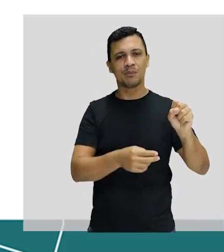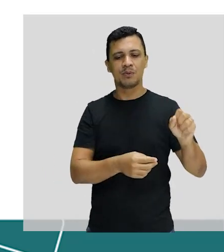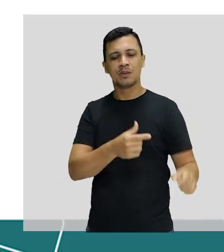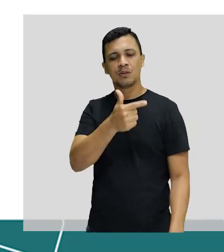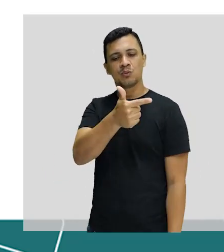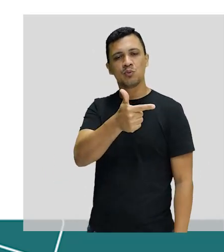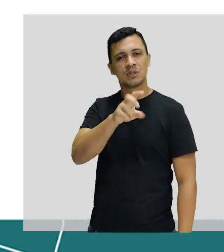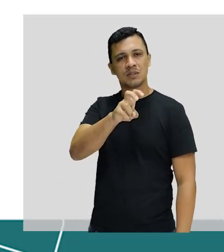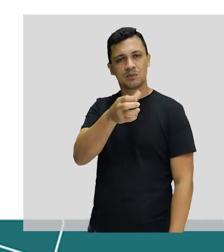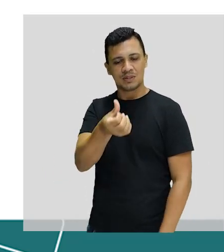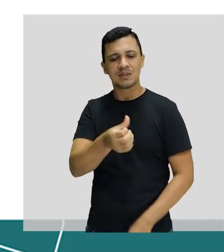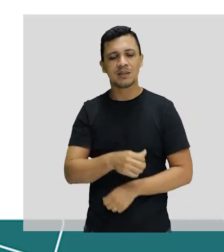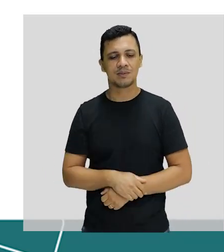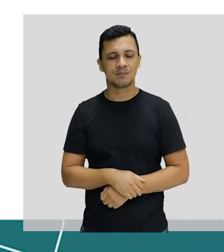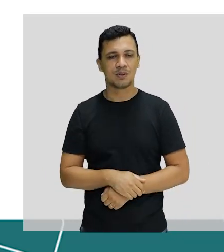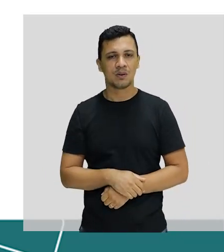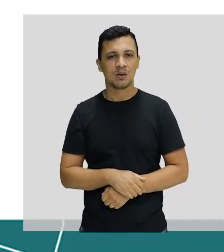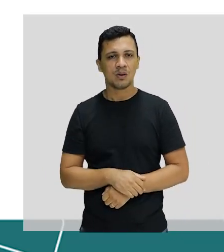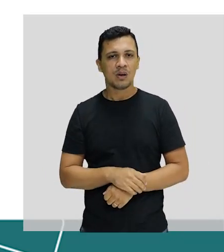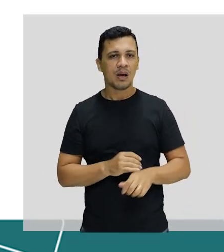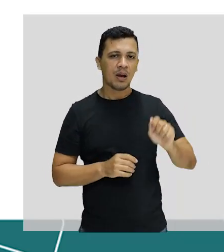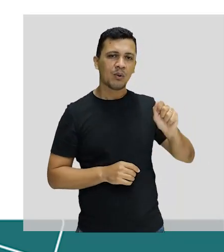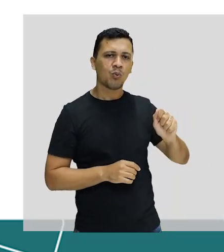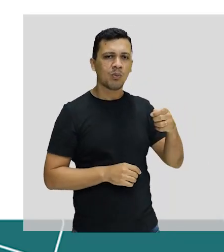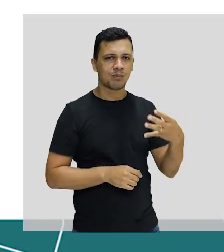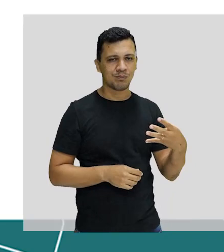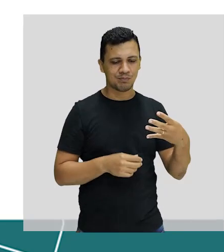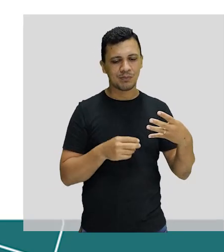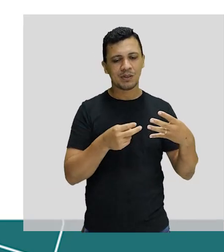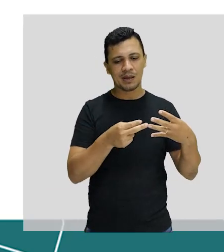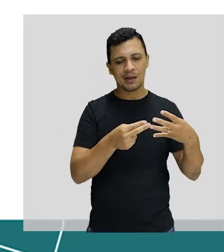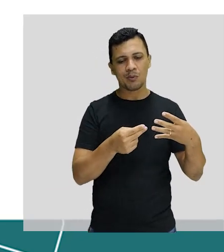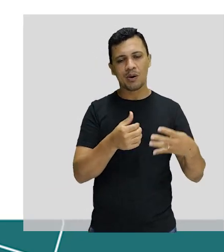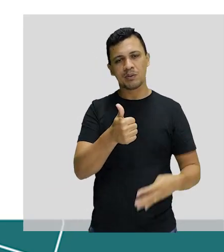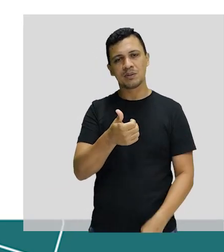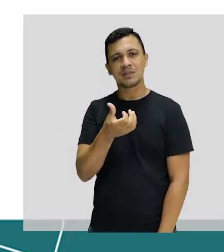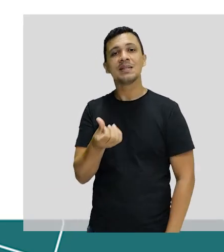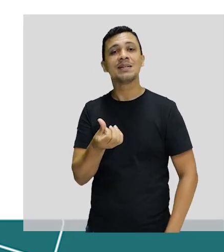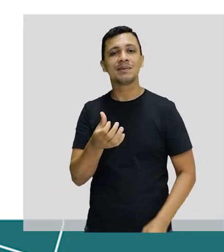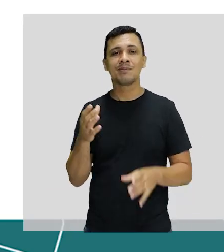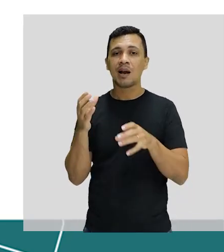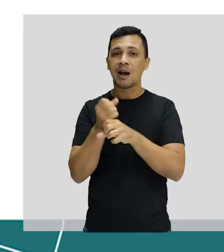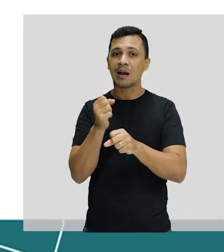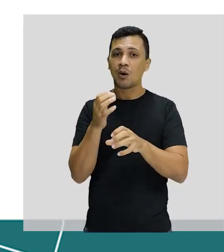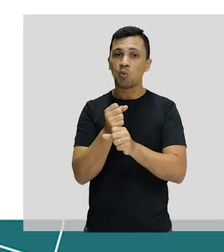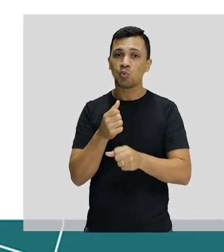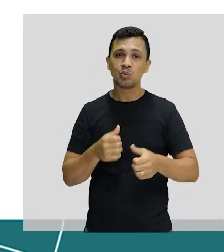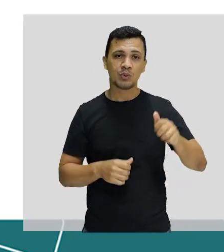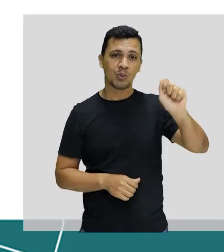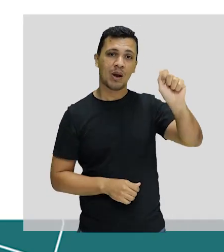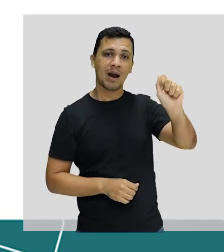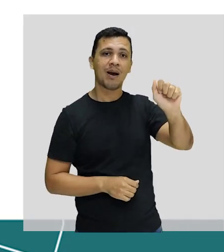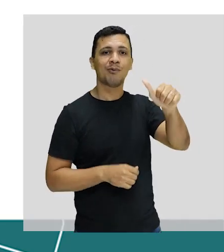256 e o quarto termo dessa mesma PG é 16. Calcule seu primeiro termo.